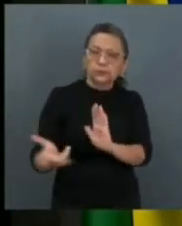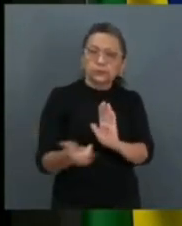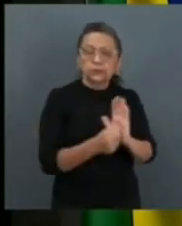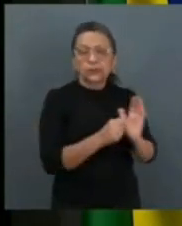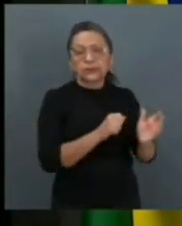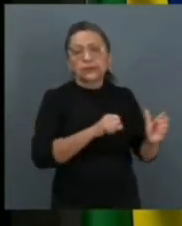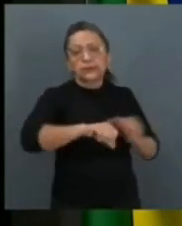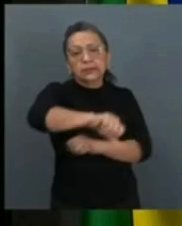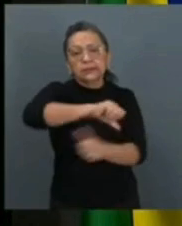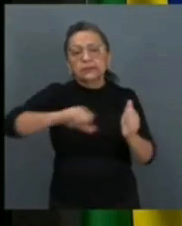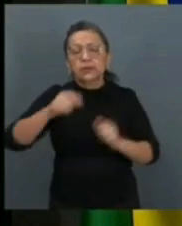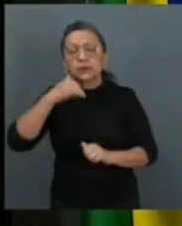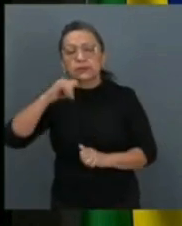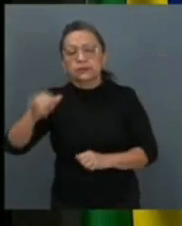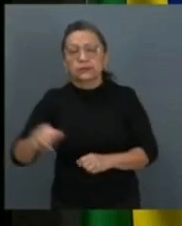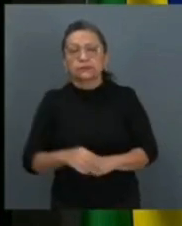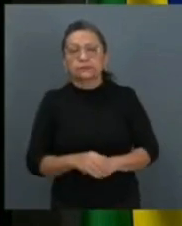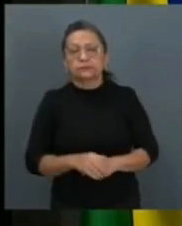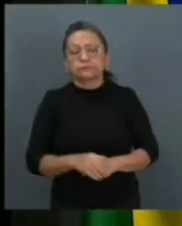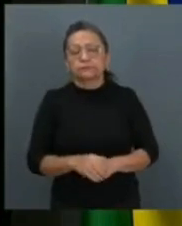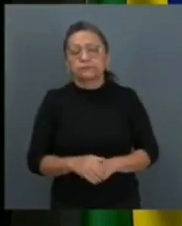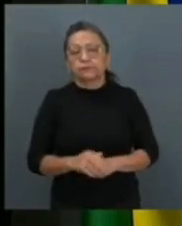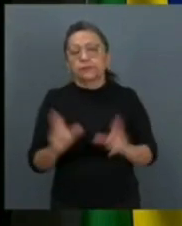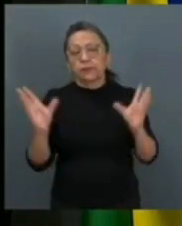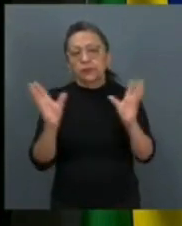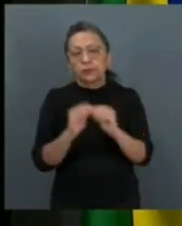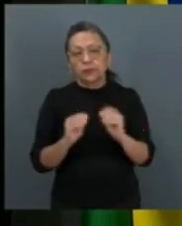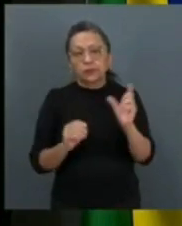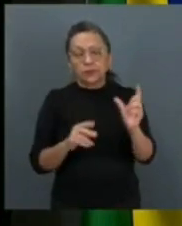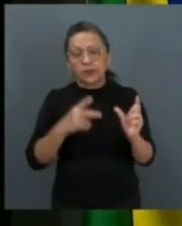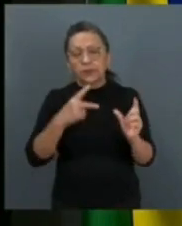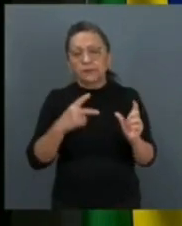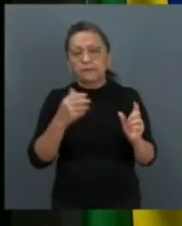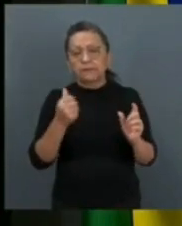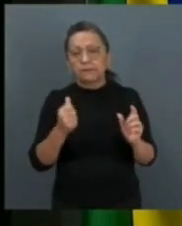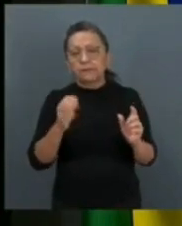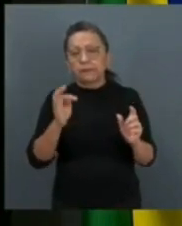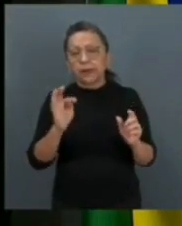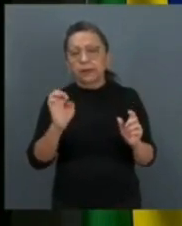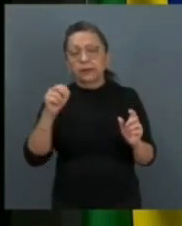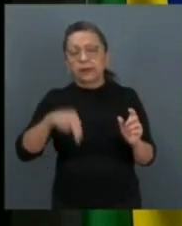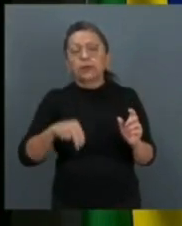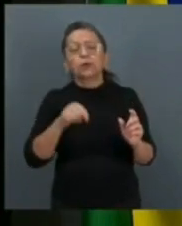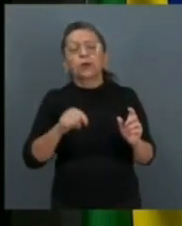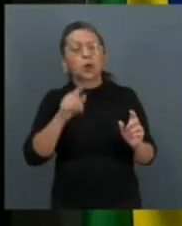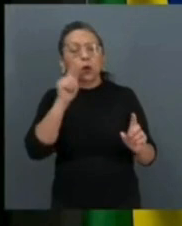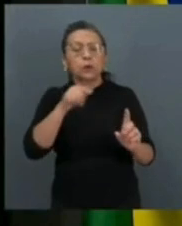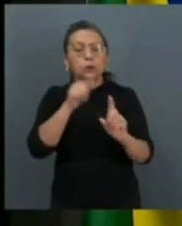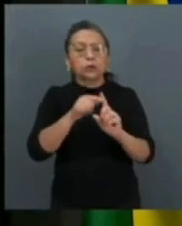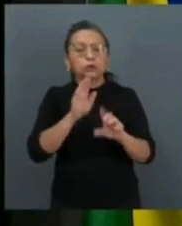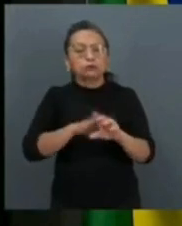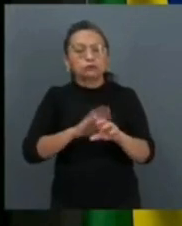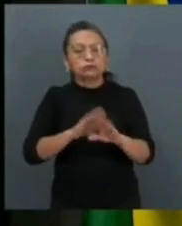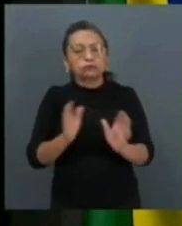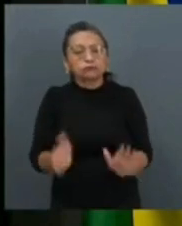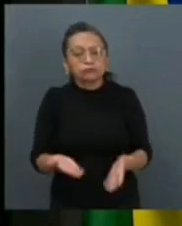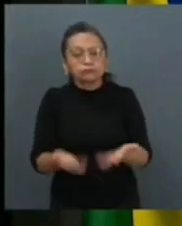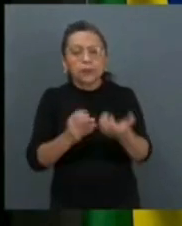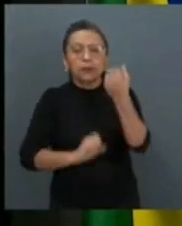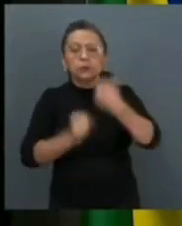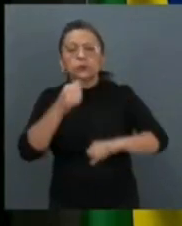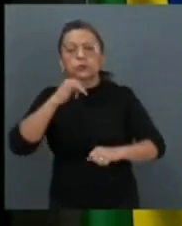Transição Energética, o PATEM. Esse programa visa estimular a produção de energia por meio de